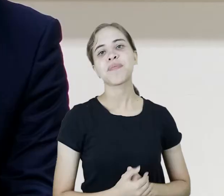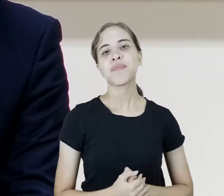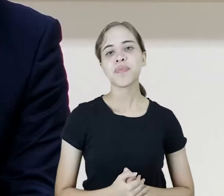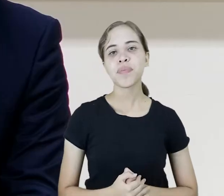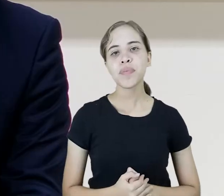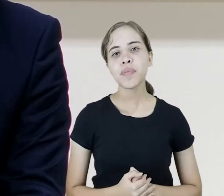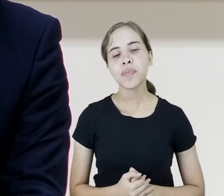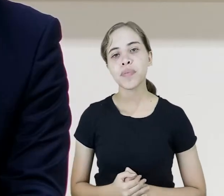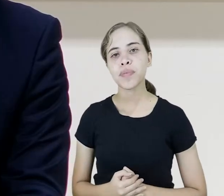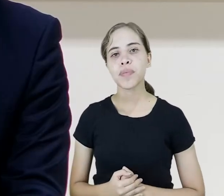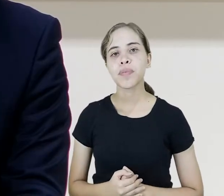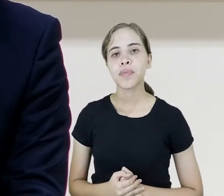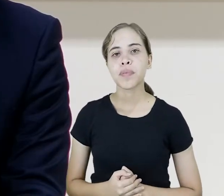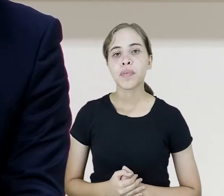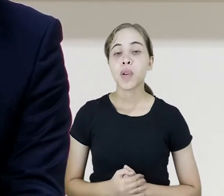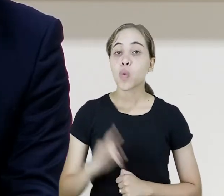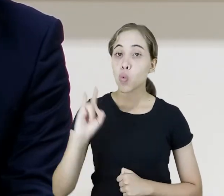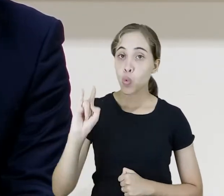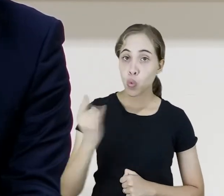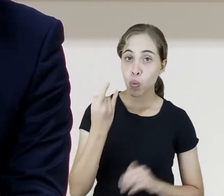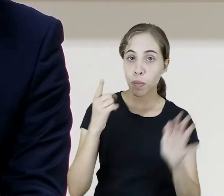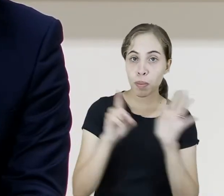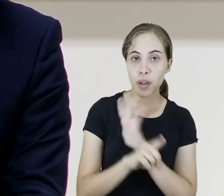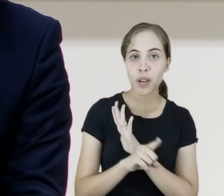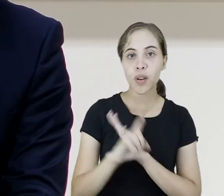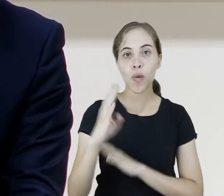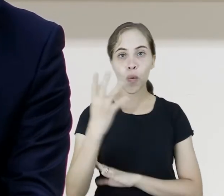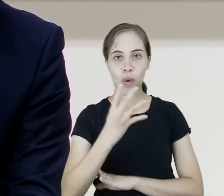Bom. A última pergunta, a